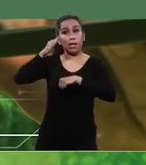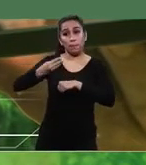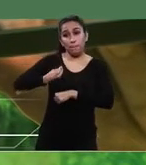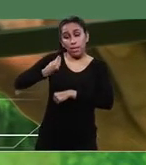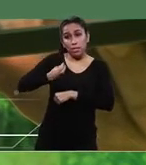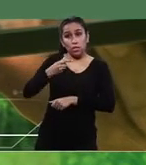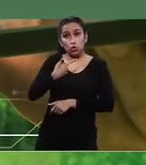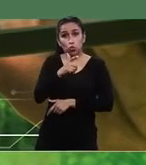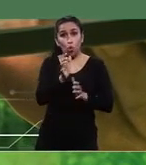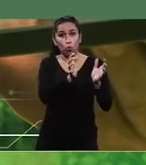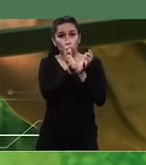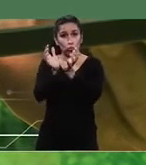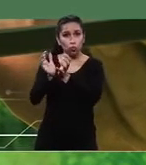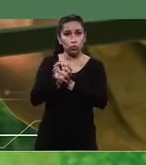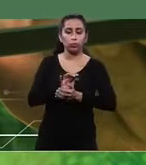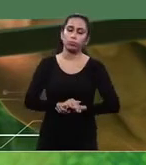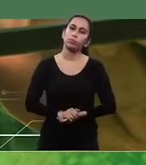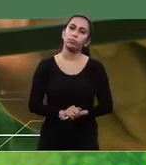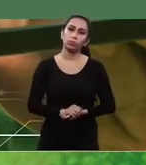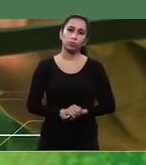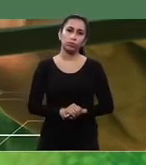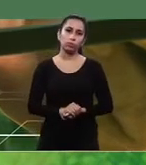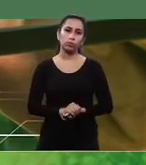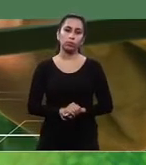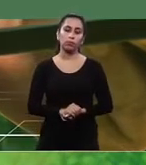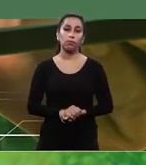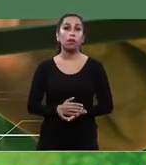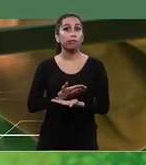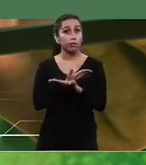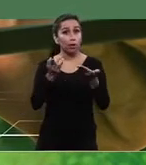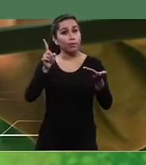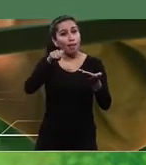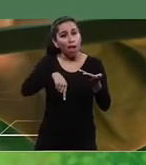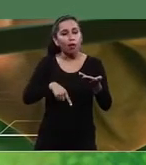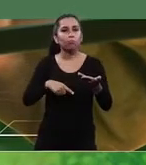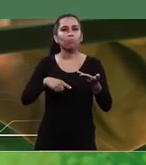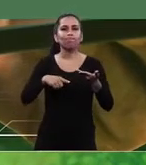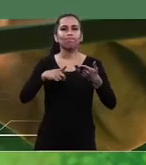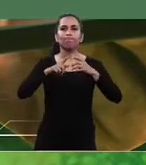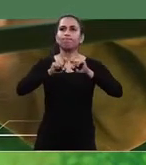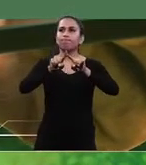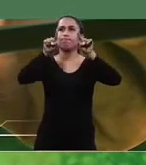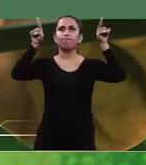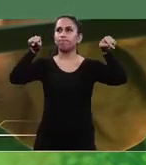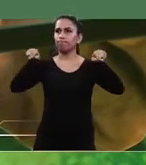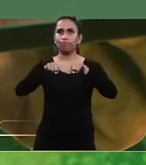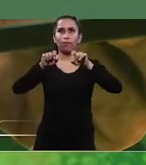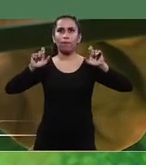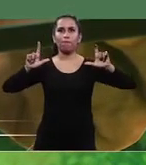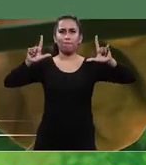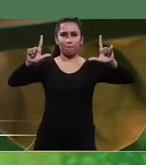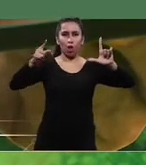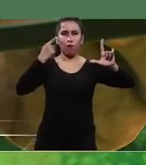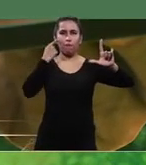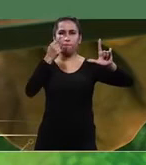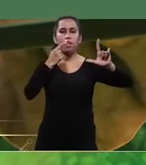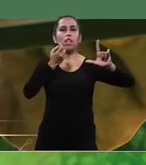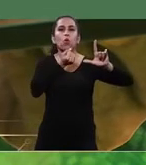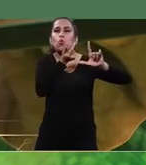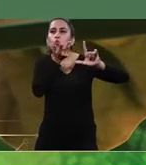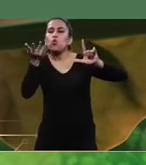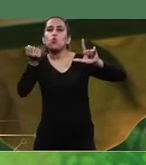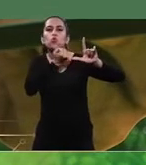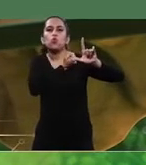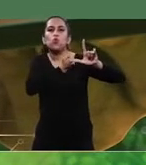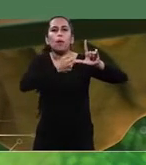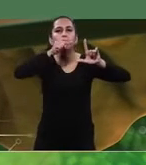produtos. Então, esse, digamos assim, é uma grande foto dos nossos números de oportunidades para aqueles